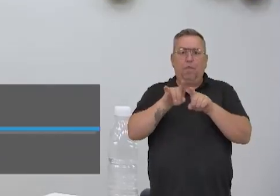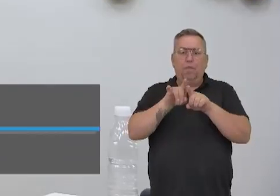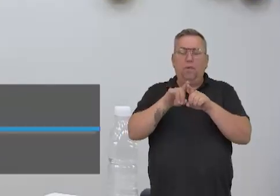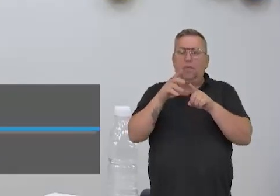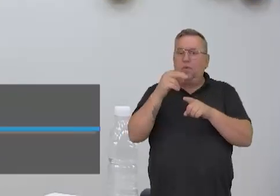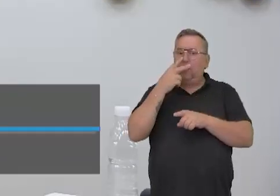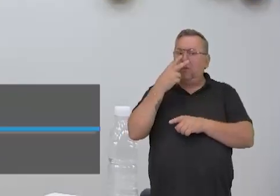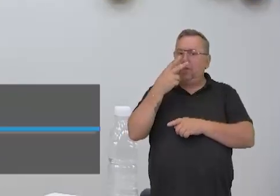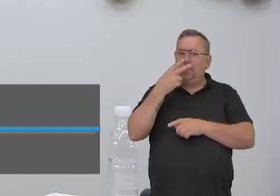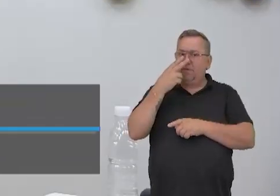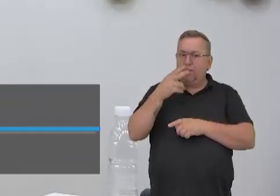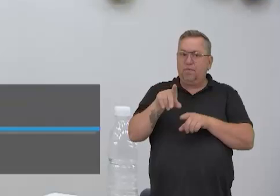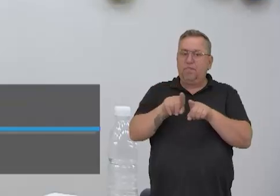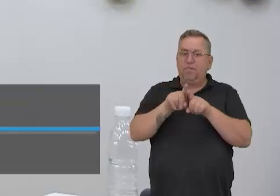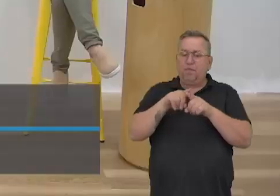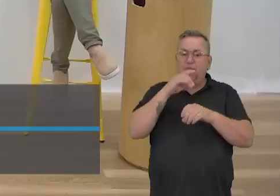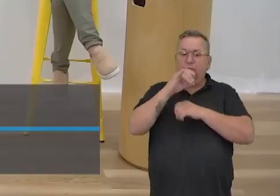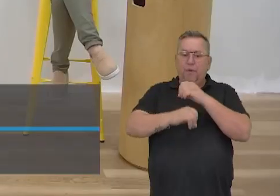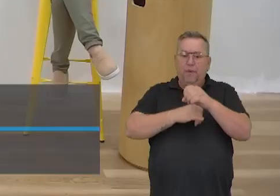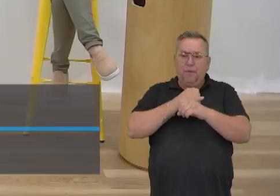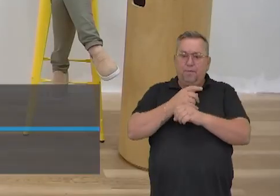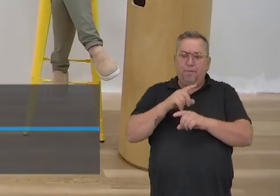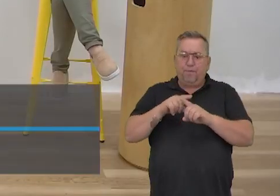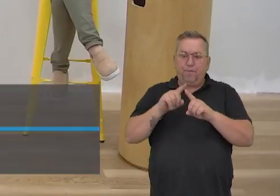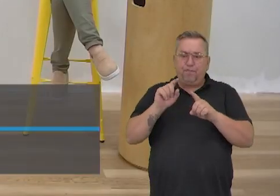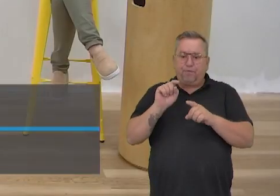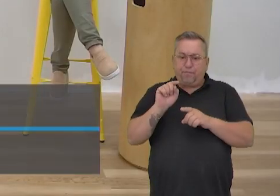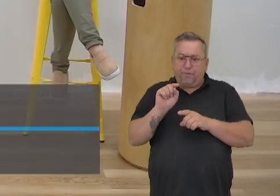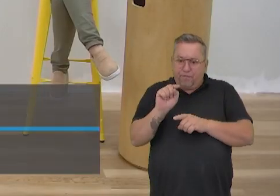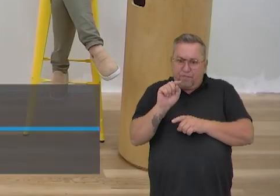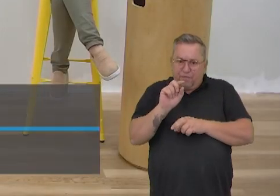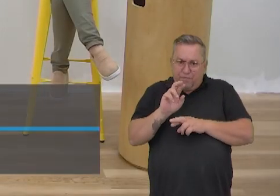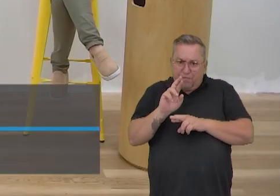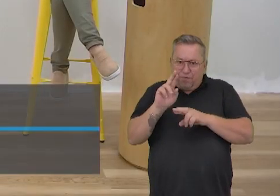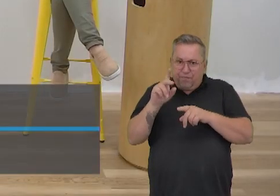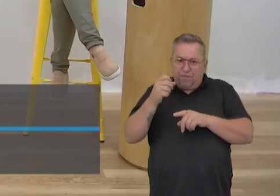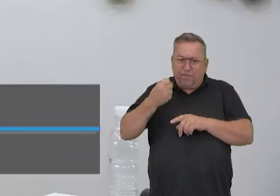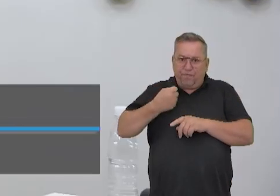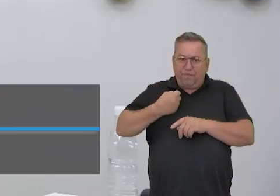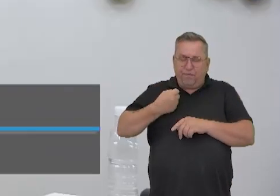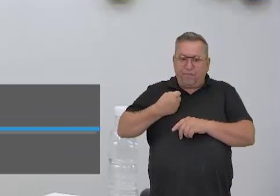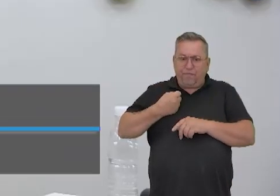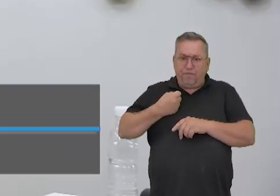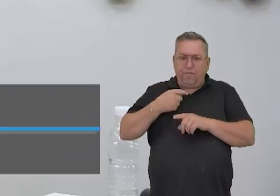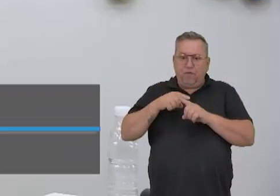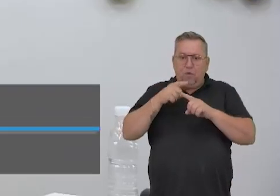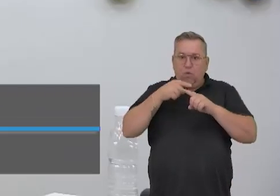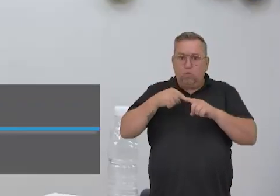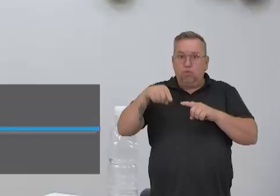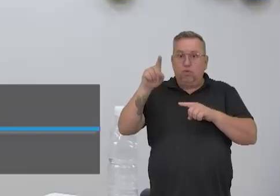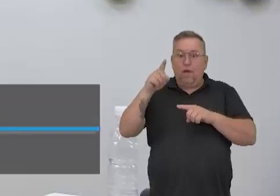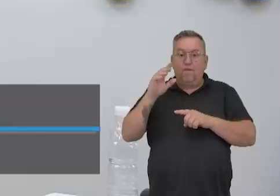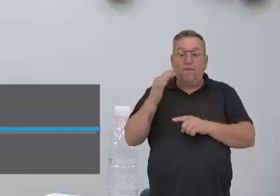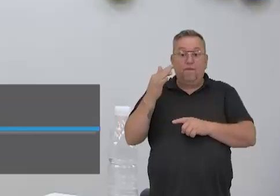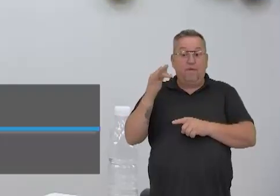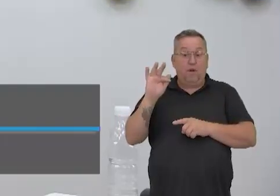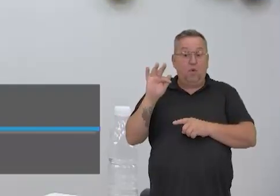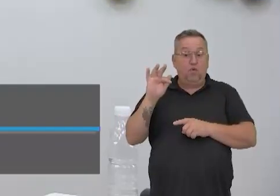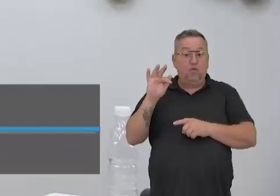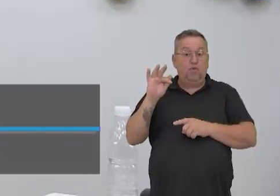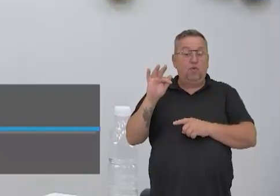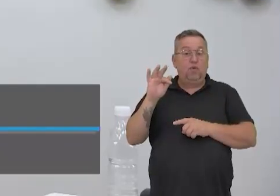muito parecido com um site real, mas ali um pontinho, um número te leva para um site falso, né?